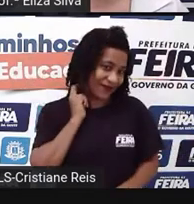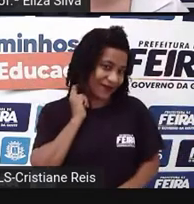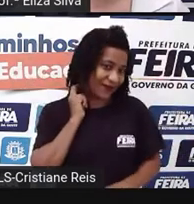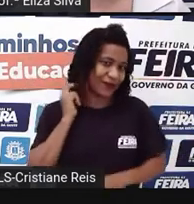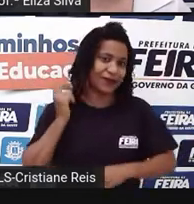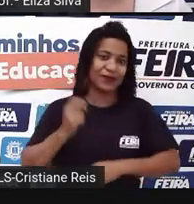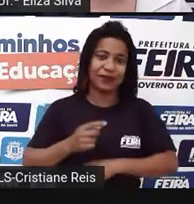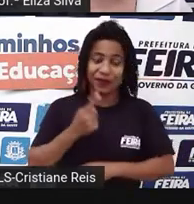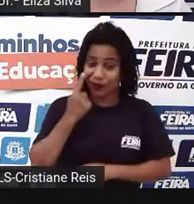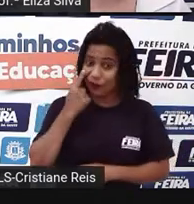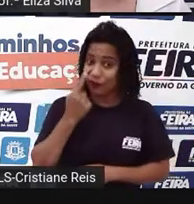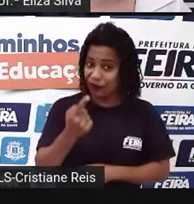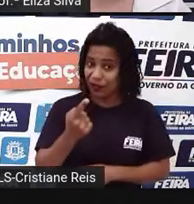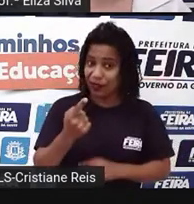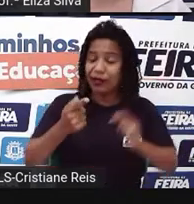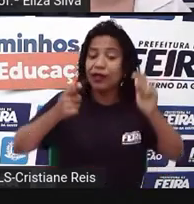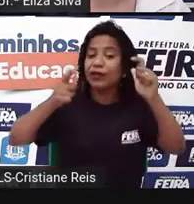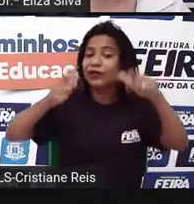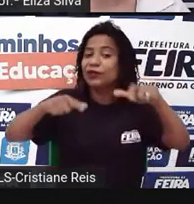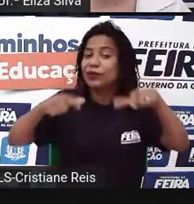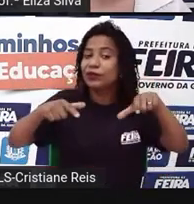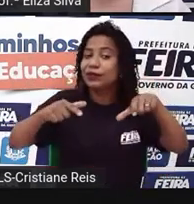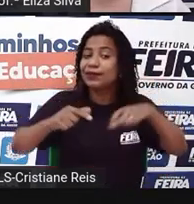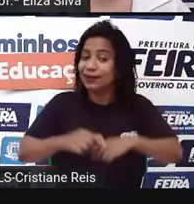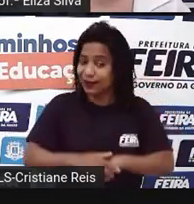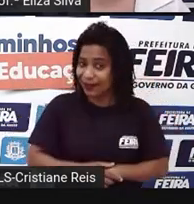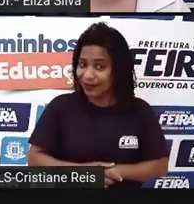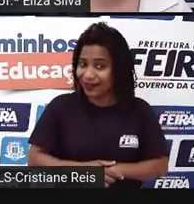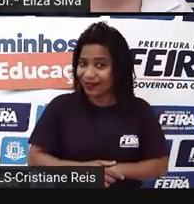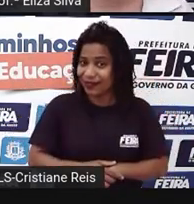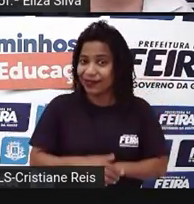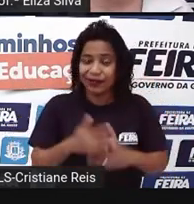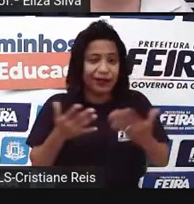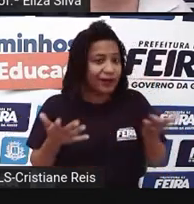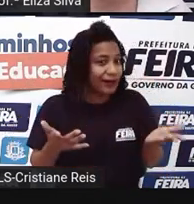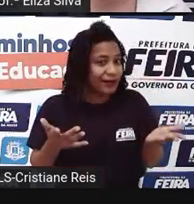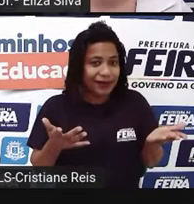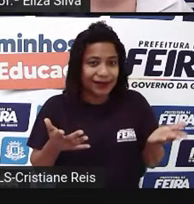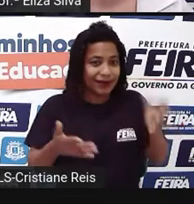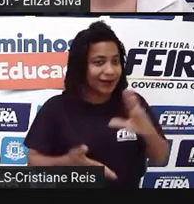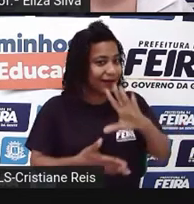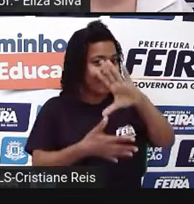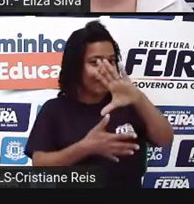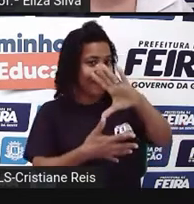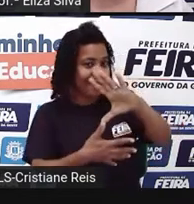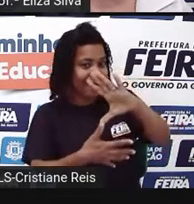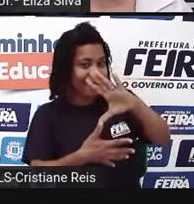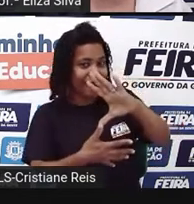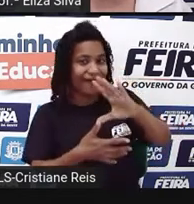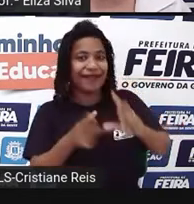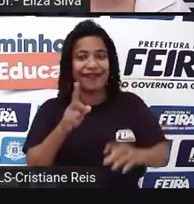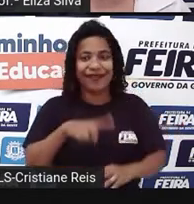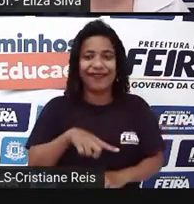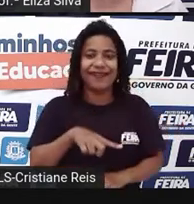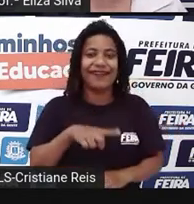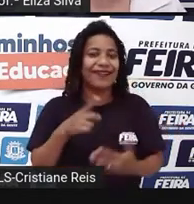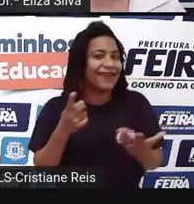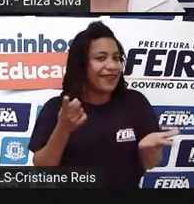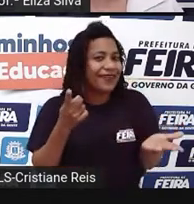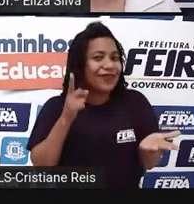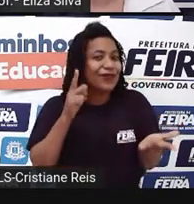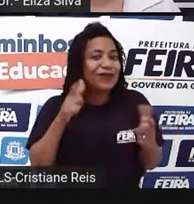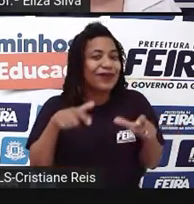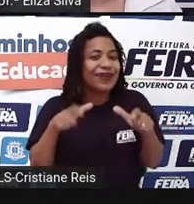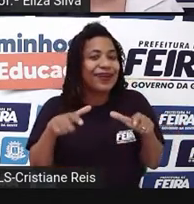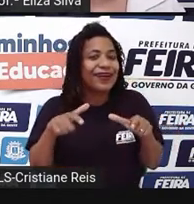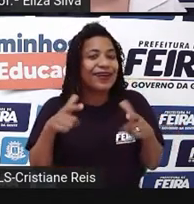dica. Se ele é América, então ele só pode ser de onde, gente? He is from the